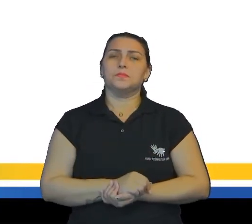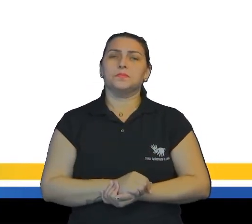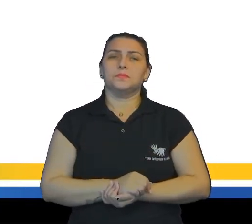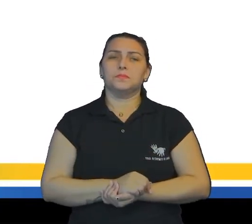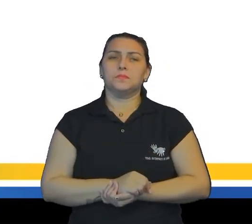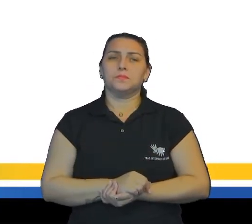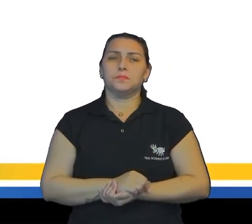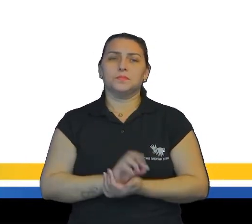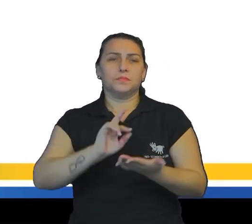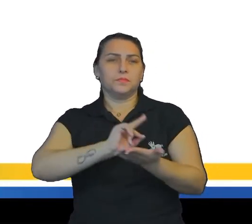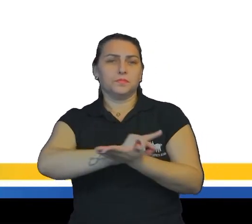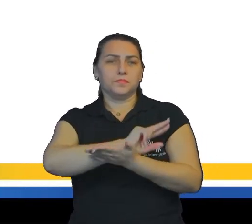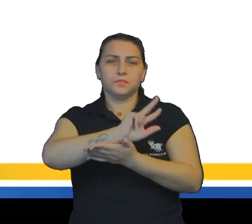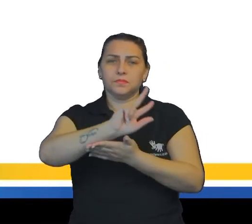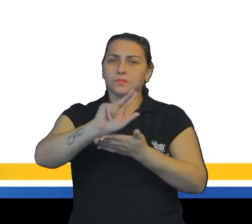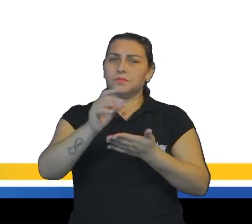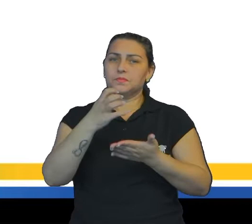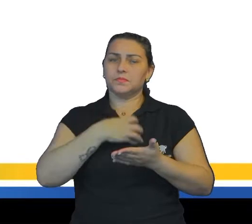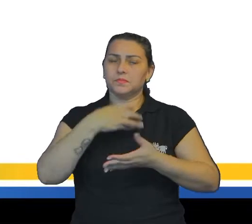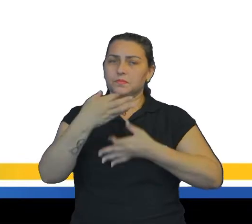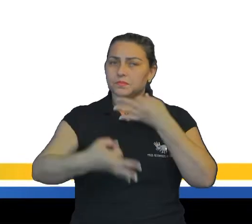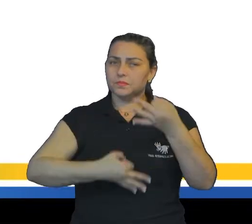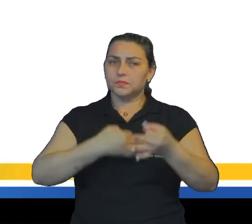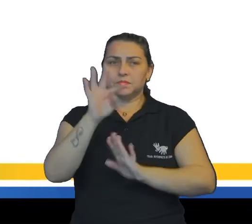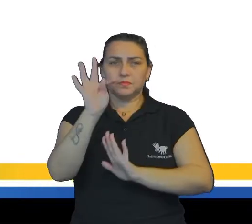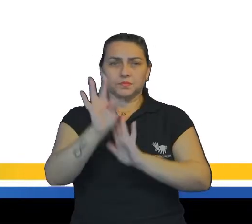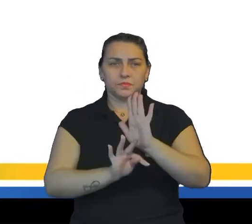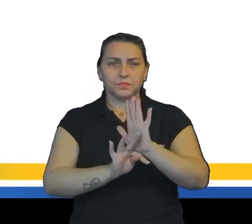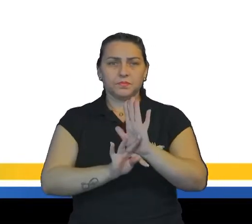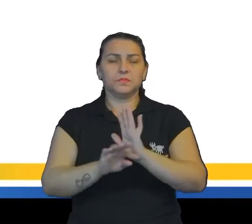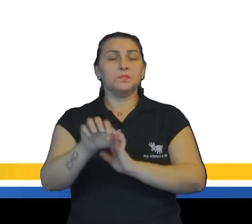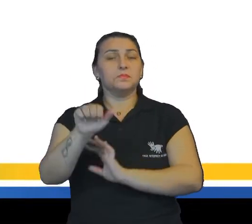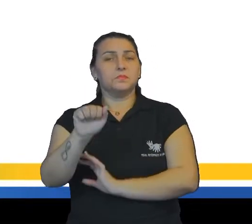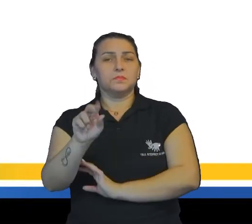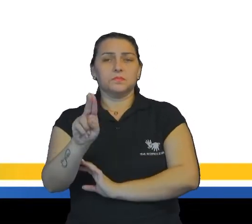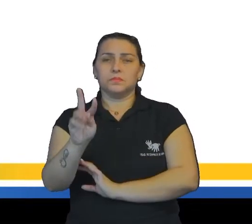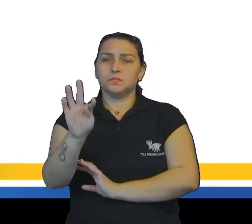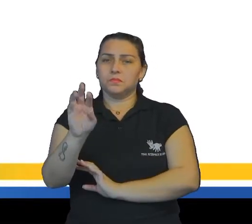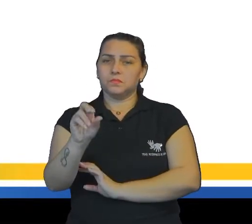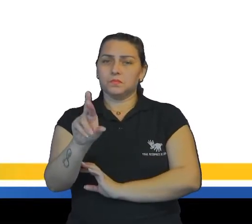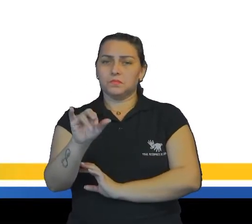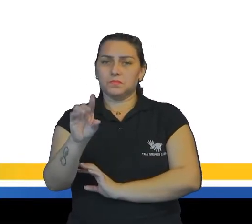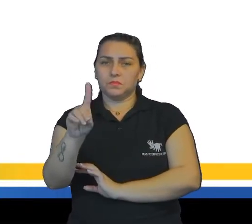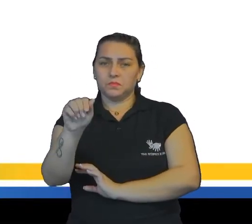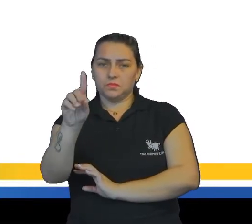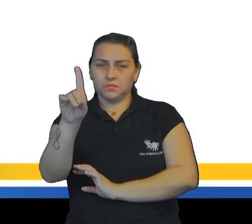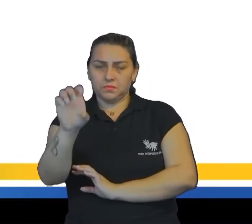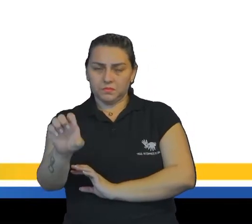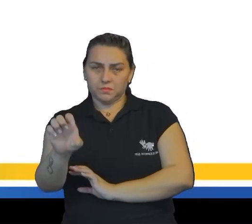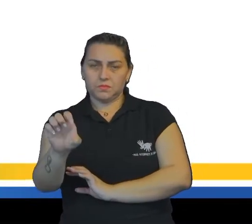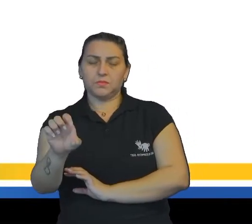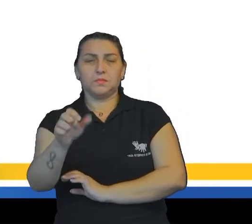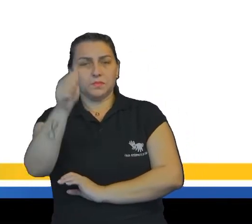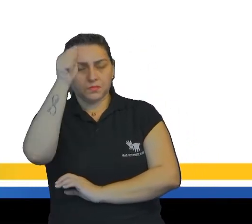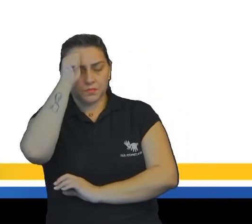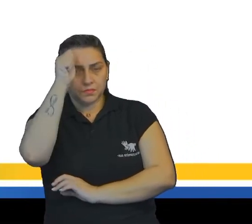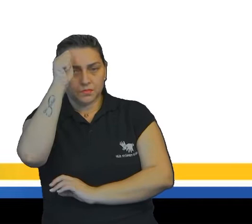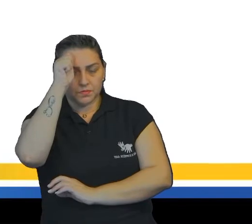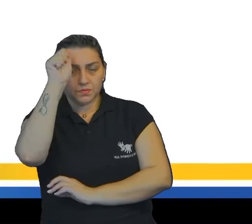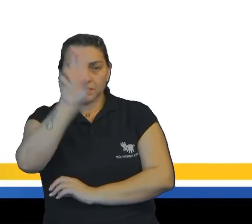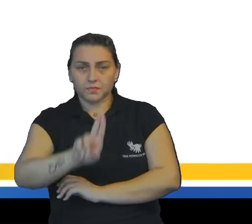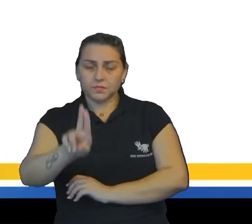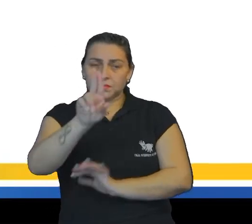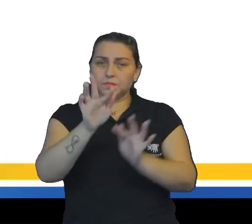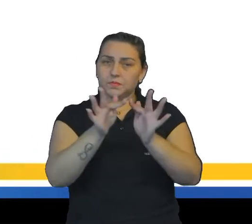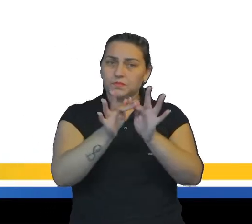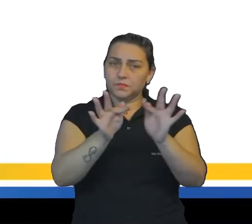argumentação em um texto. Nós temos aí o argumento de autoridade. É quando o autor do texto utiliza